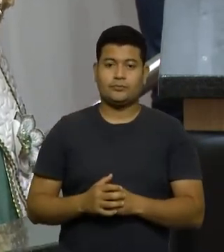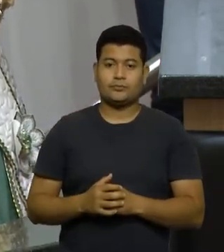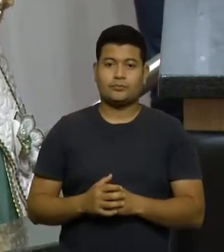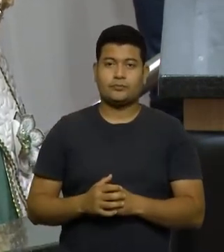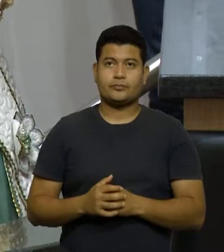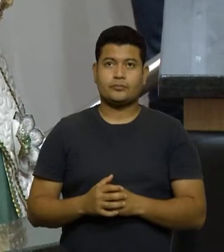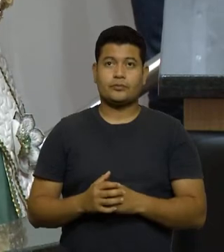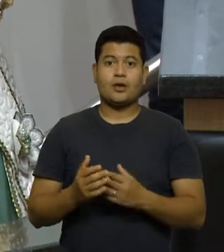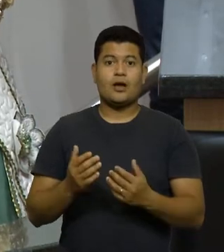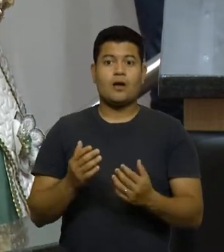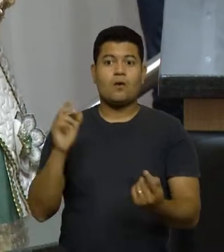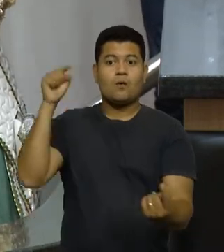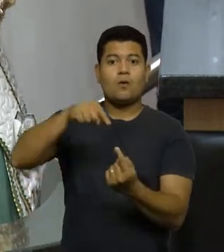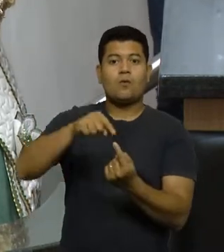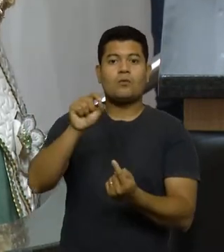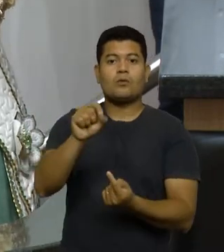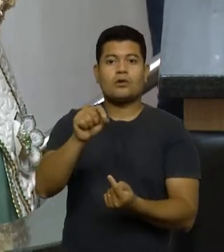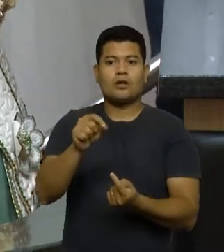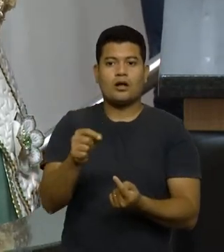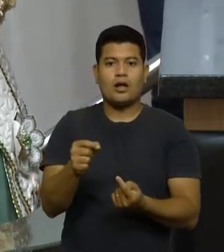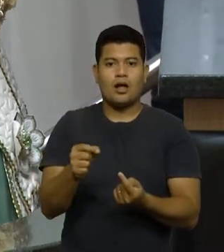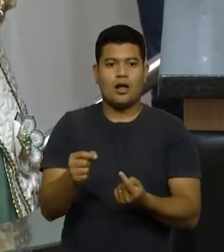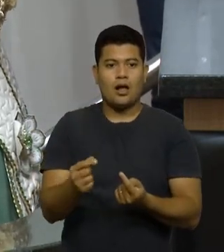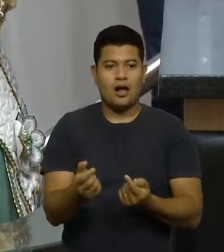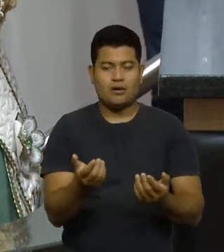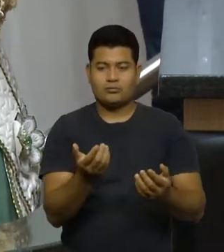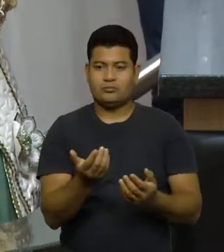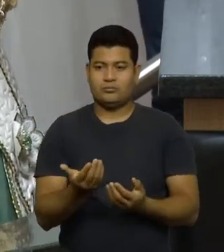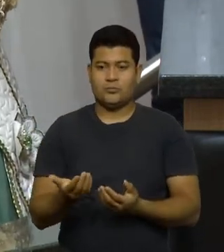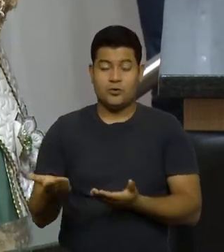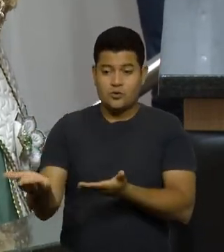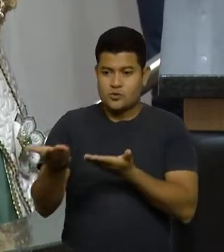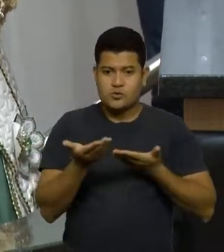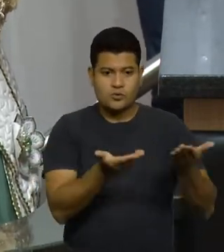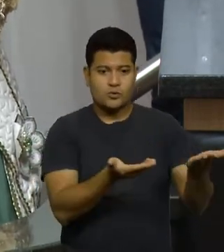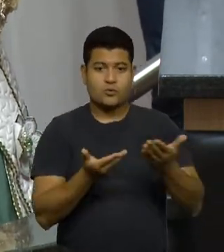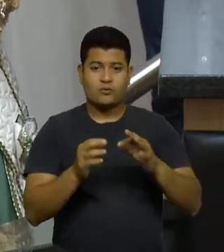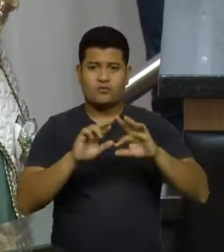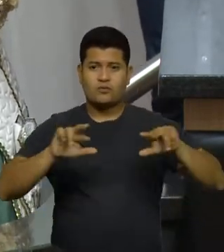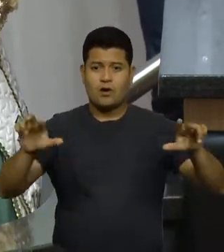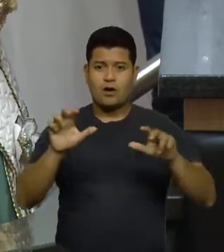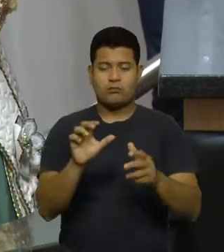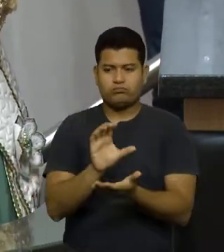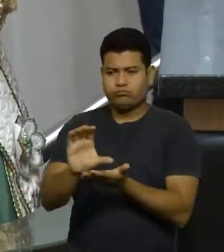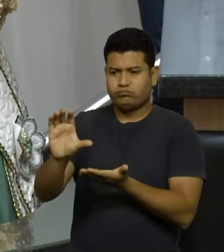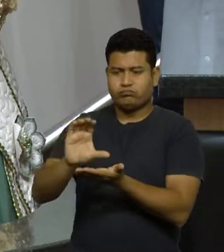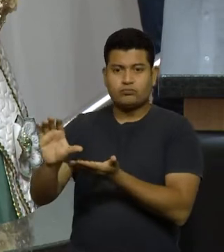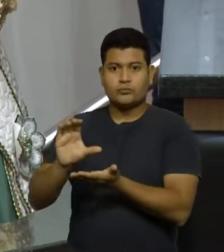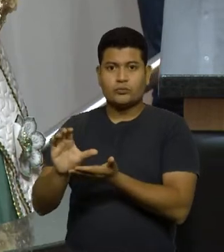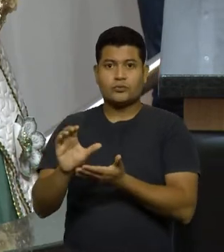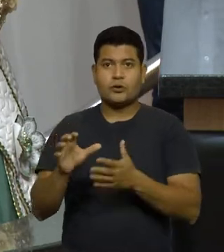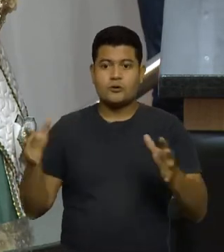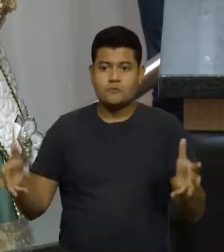intuito atrair novos investidores, gerando bons